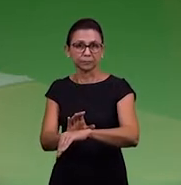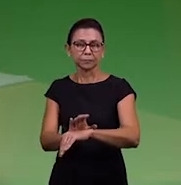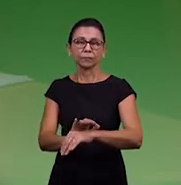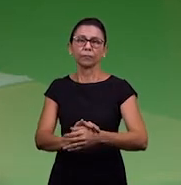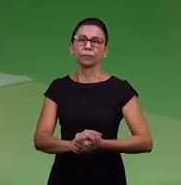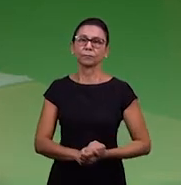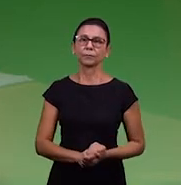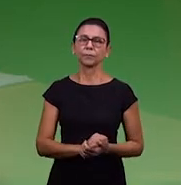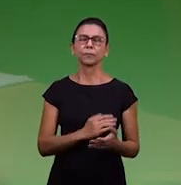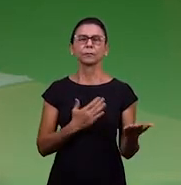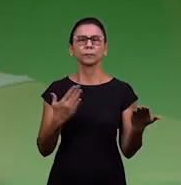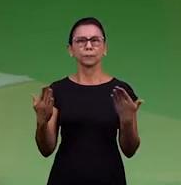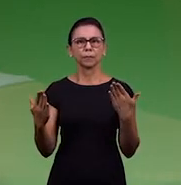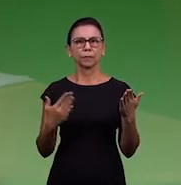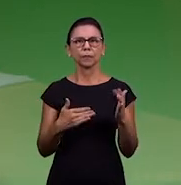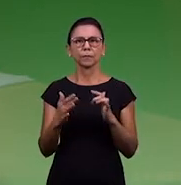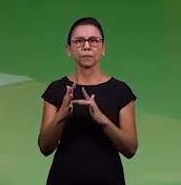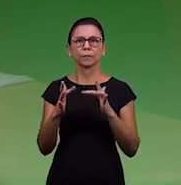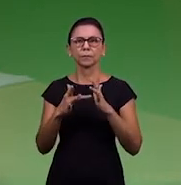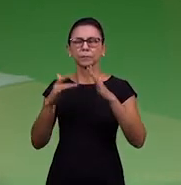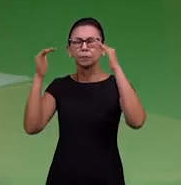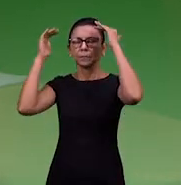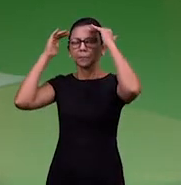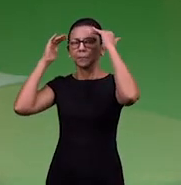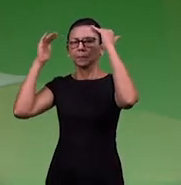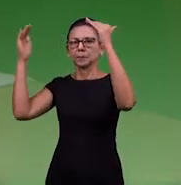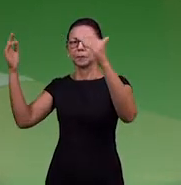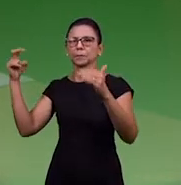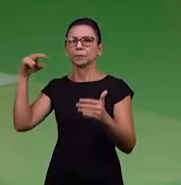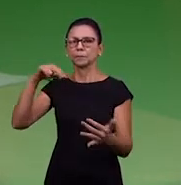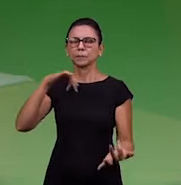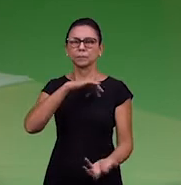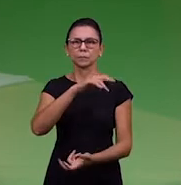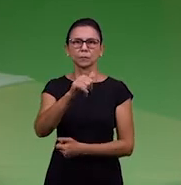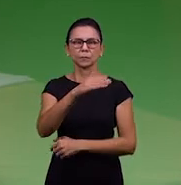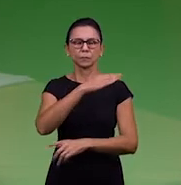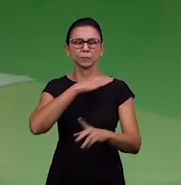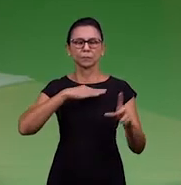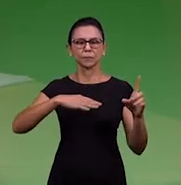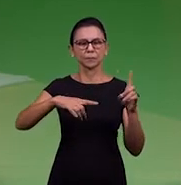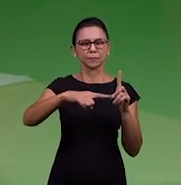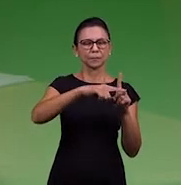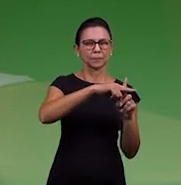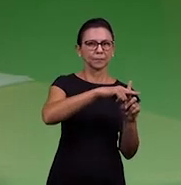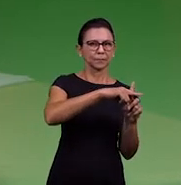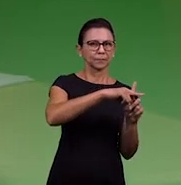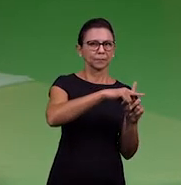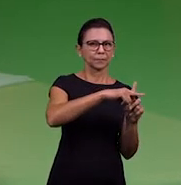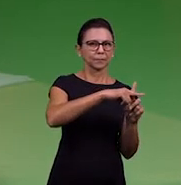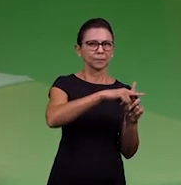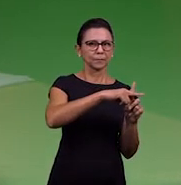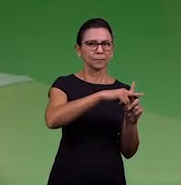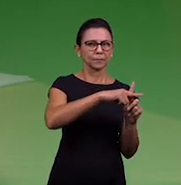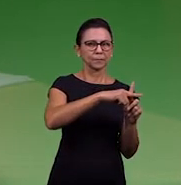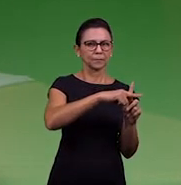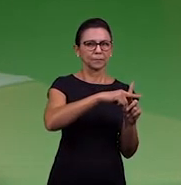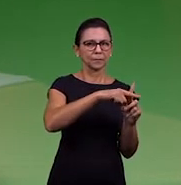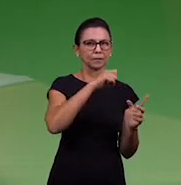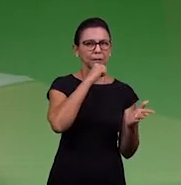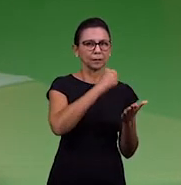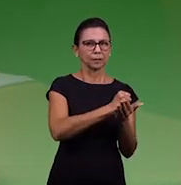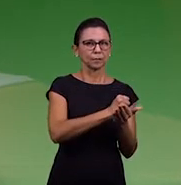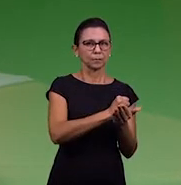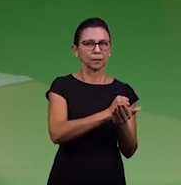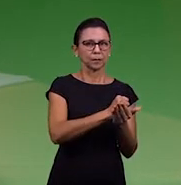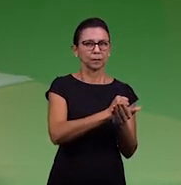sacrifício agradável a Deus que possibilite o resgate do homem. Então nós vemos no Velho Testamento Abraão obediente na figura